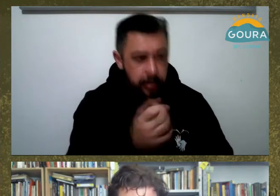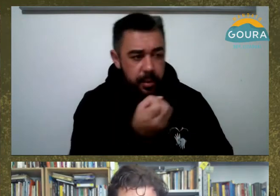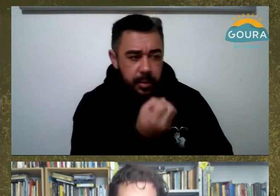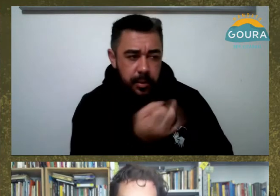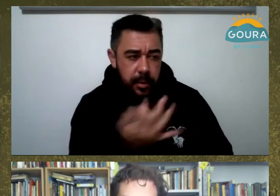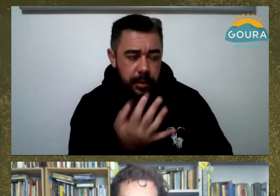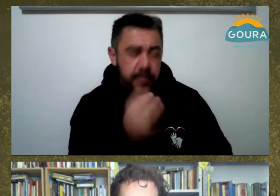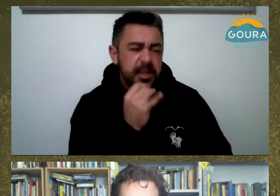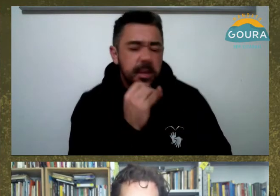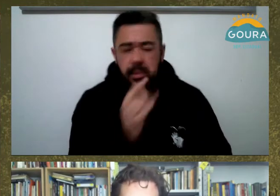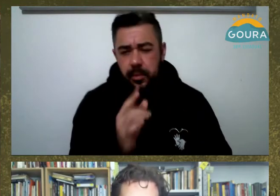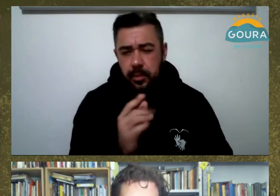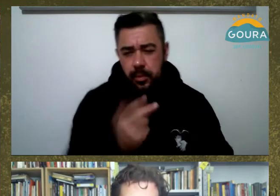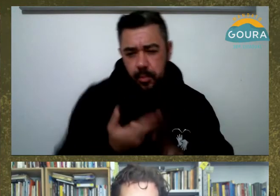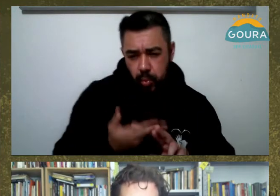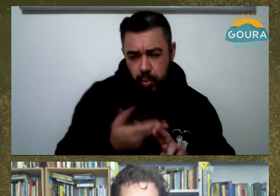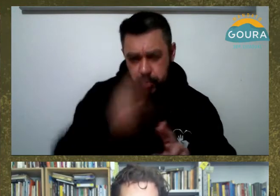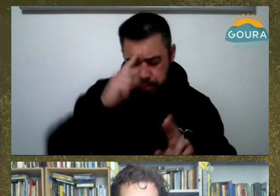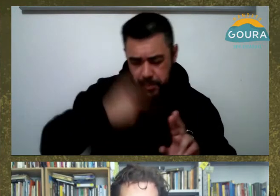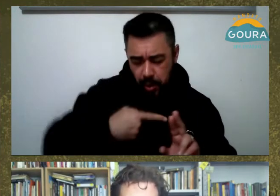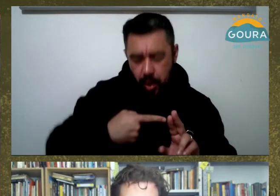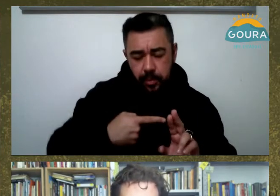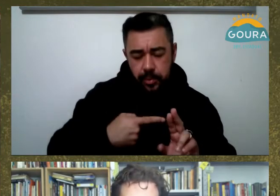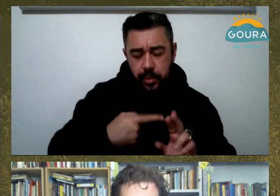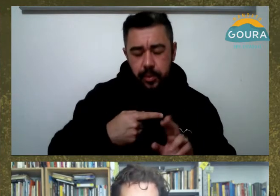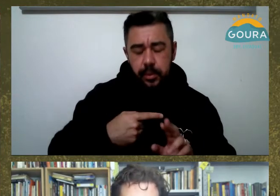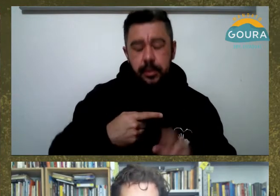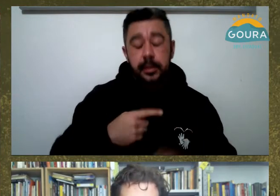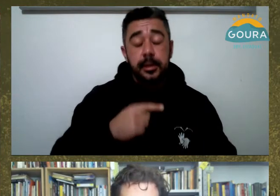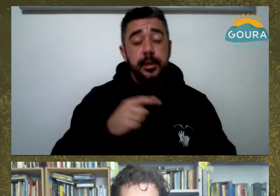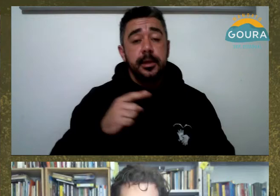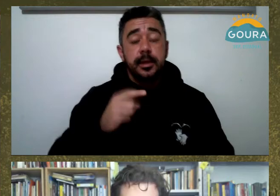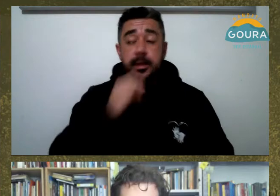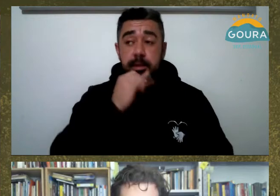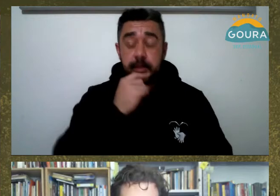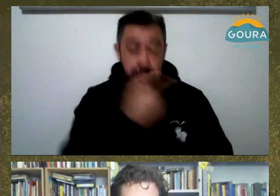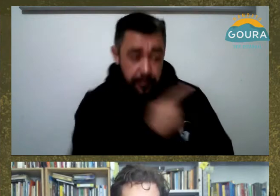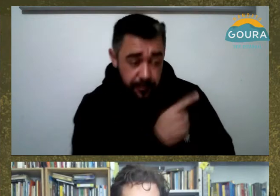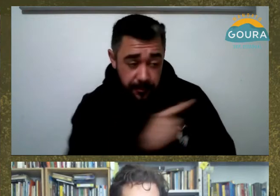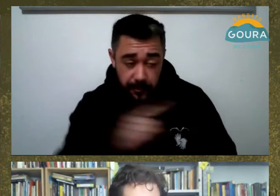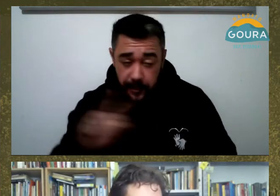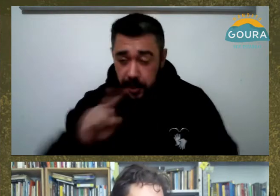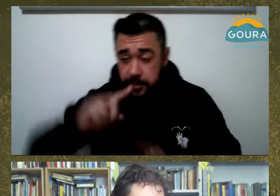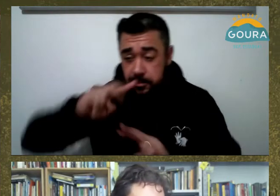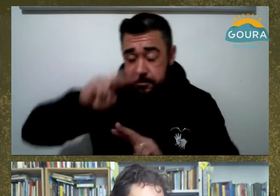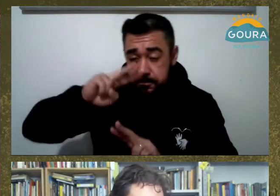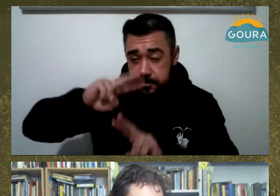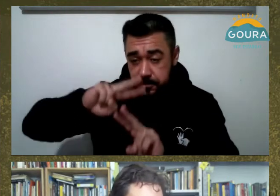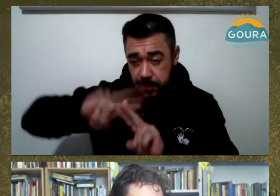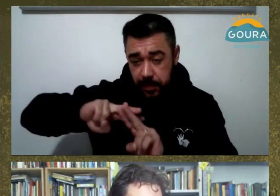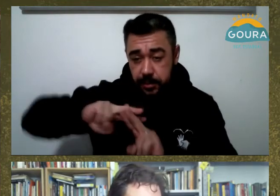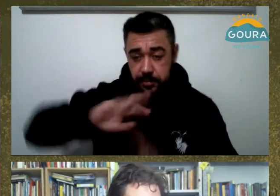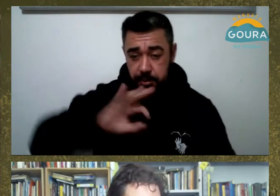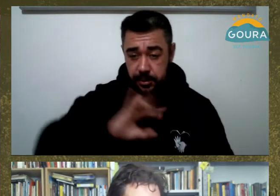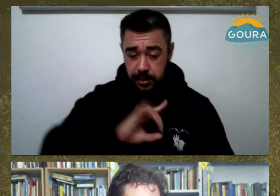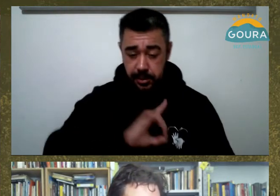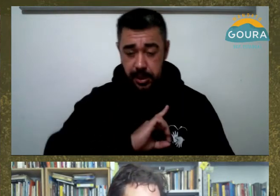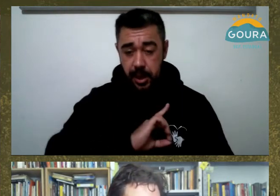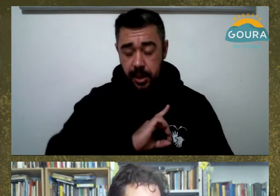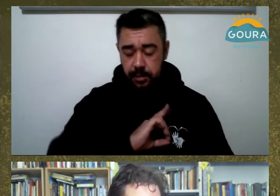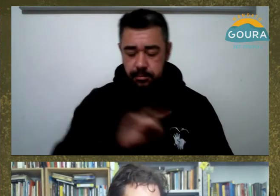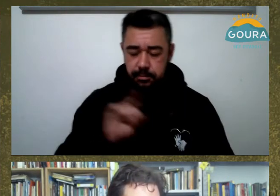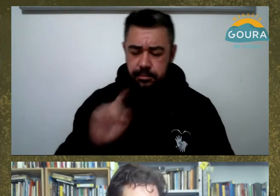de drogas é conduzido à esquadra de polícia. A substância